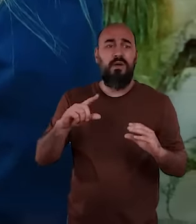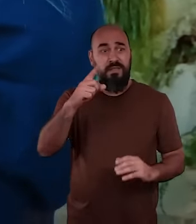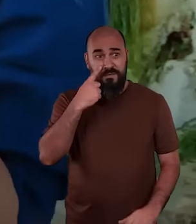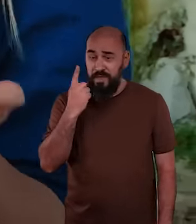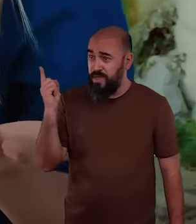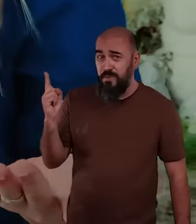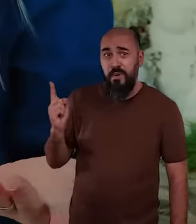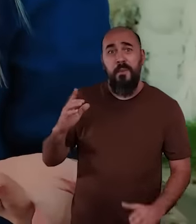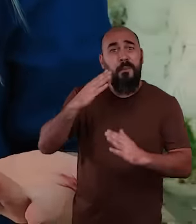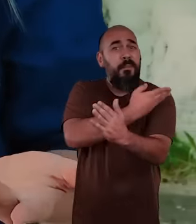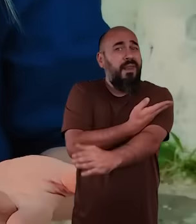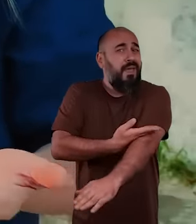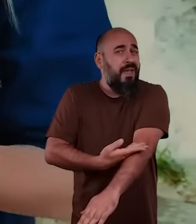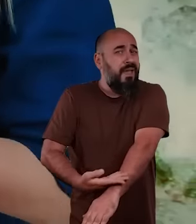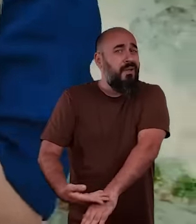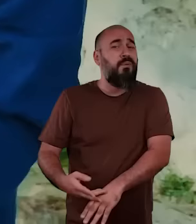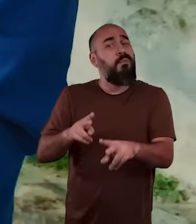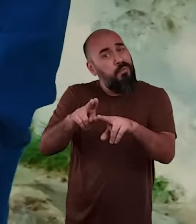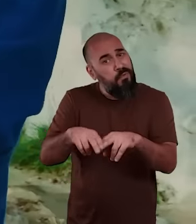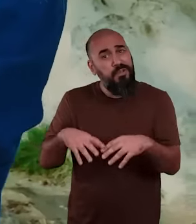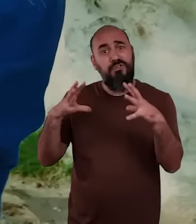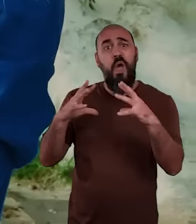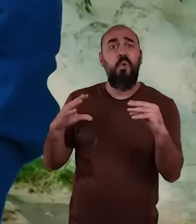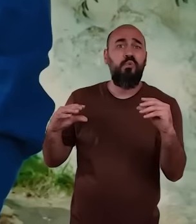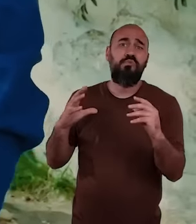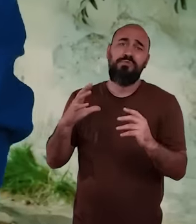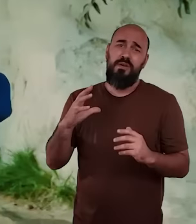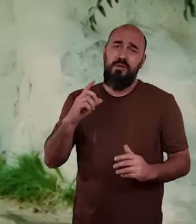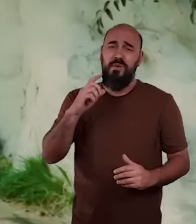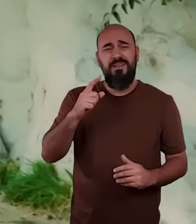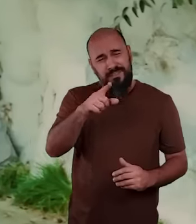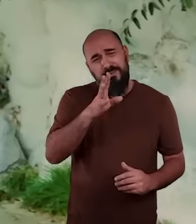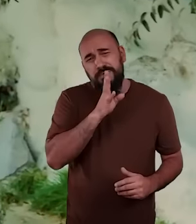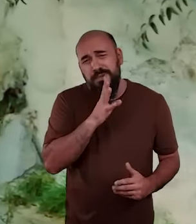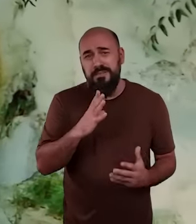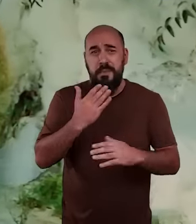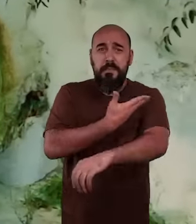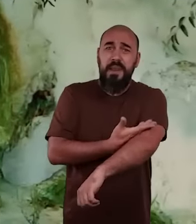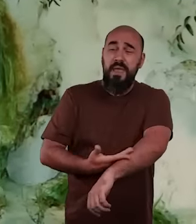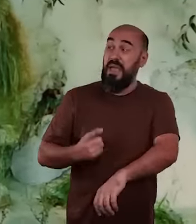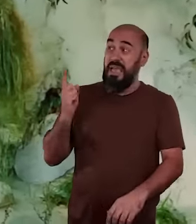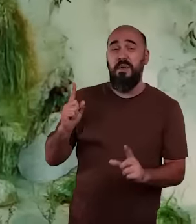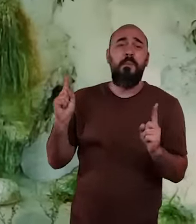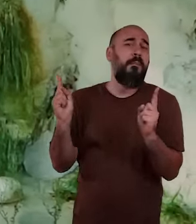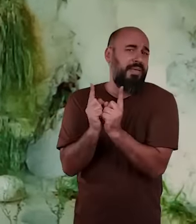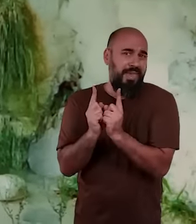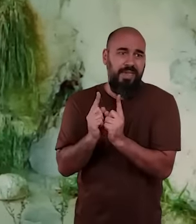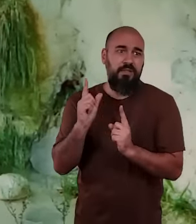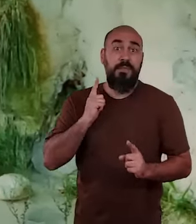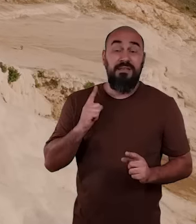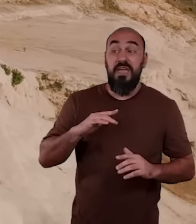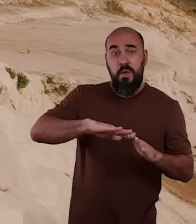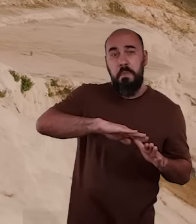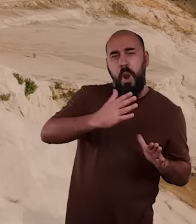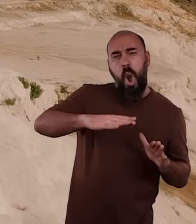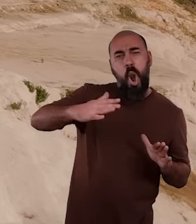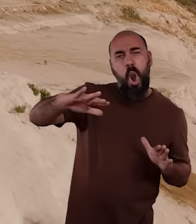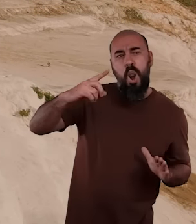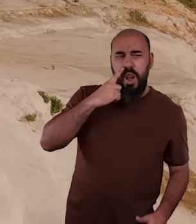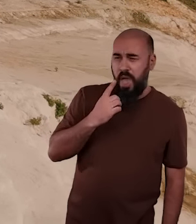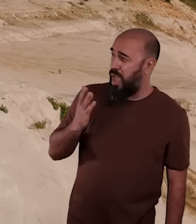branquinha, por isso que tem esse nome. E essa parte branquinha é porque atrás de mim, isso aqui é só uma parte, atrás de mim tem ainda uma